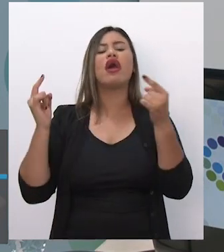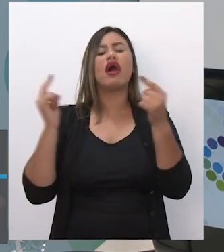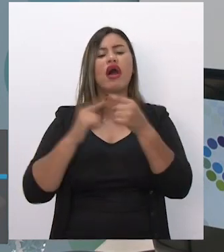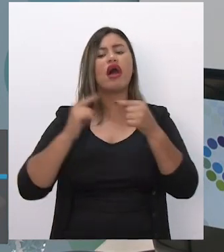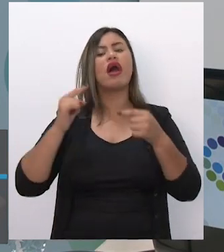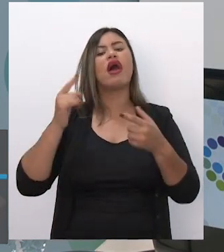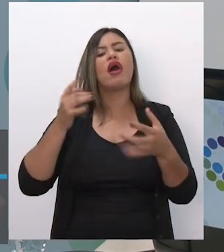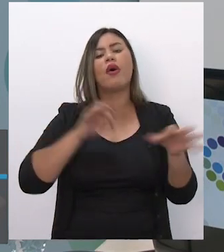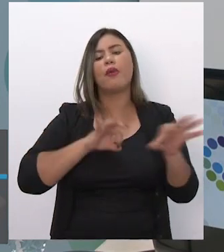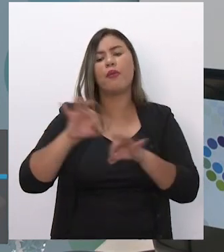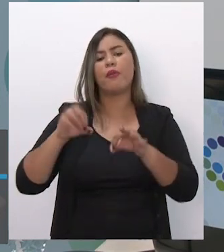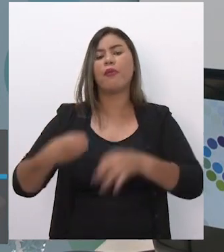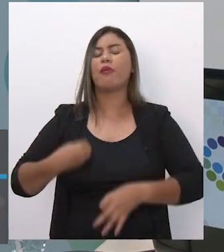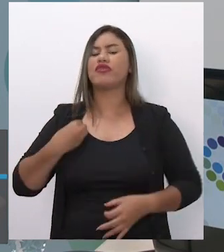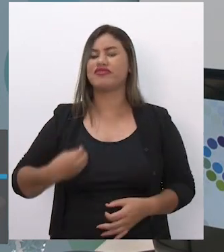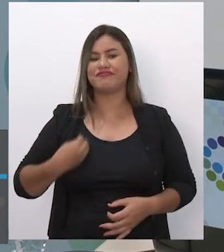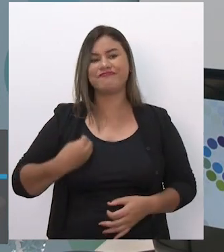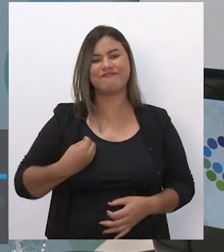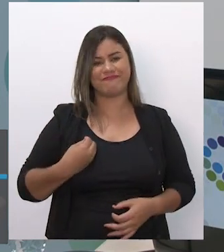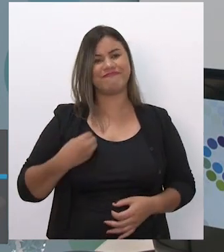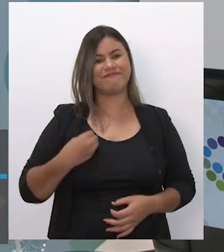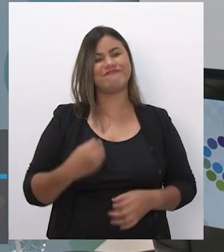ao projeto de vida.